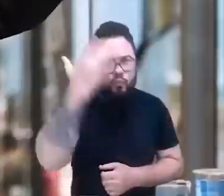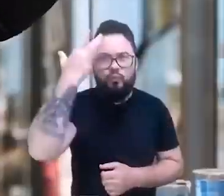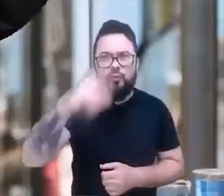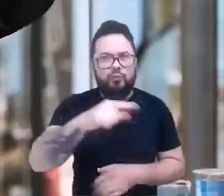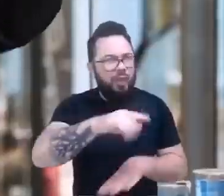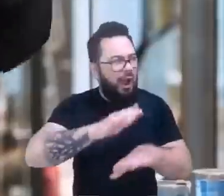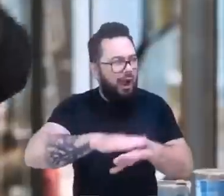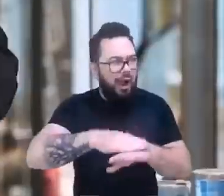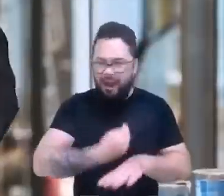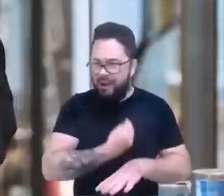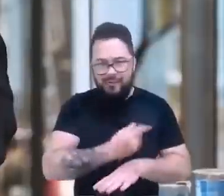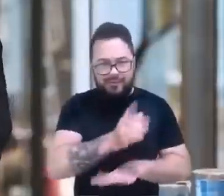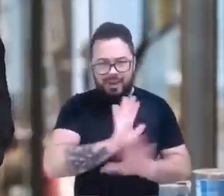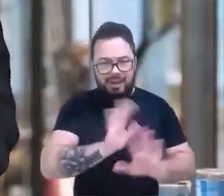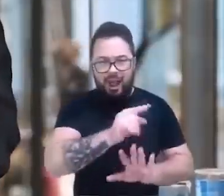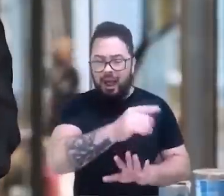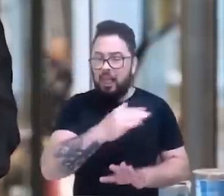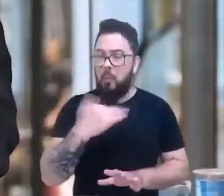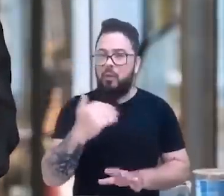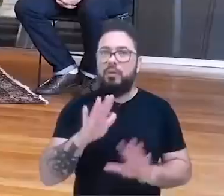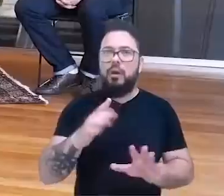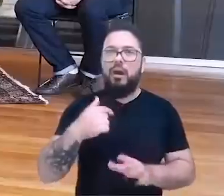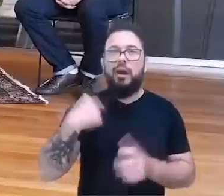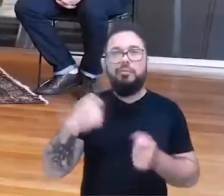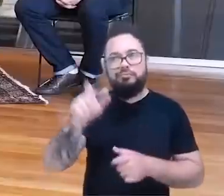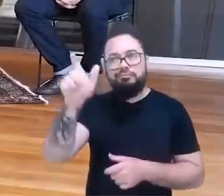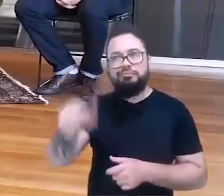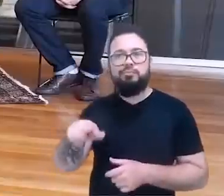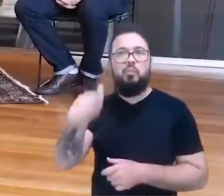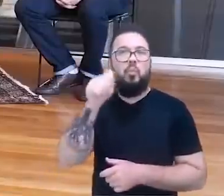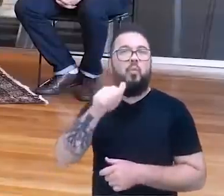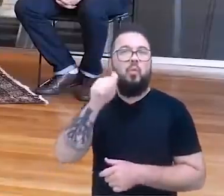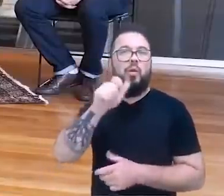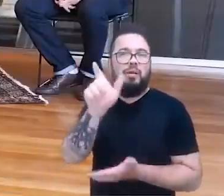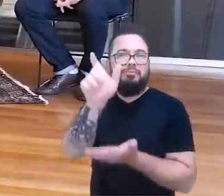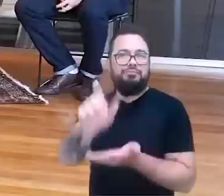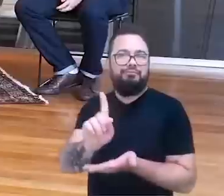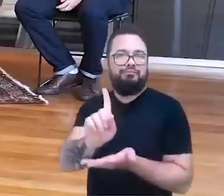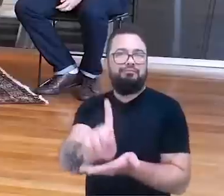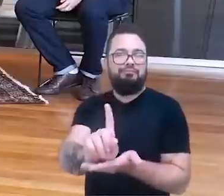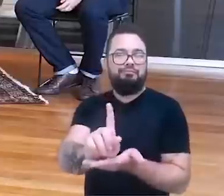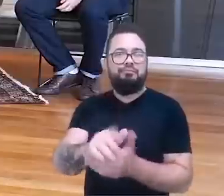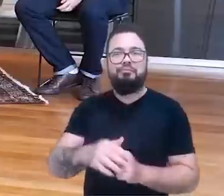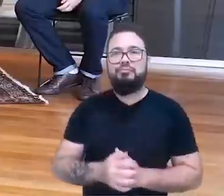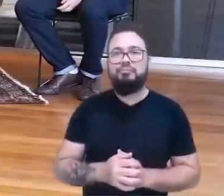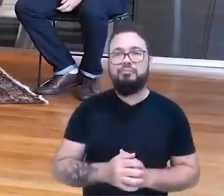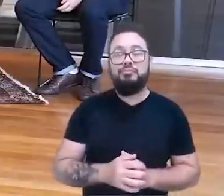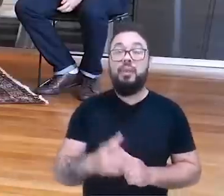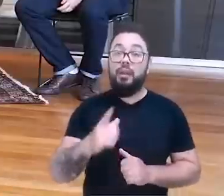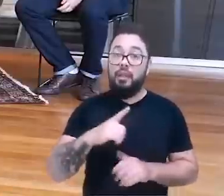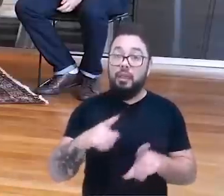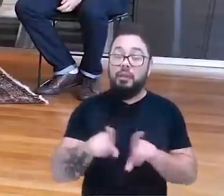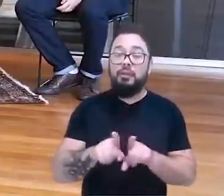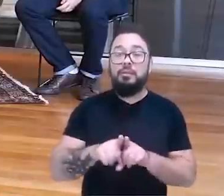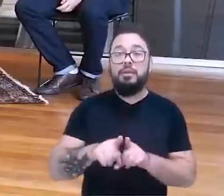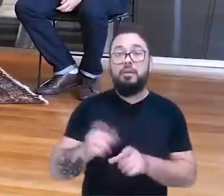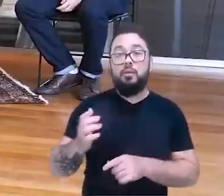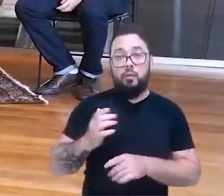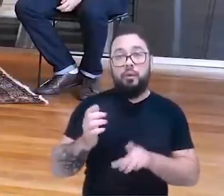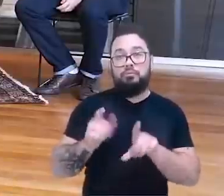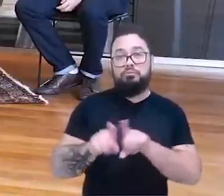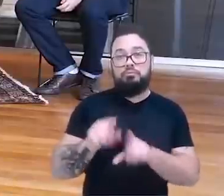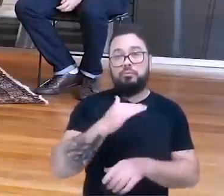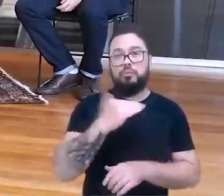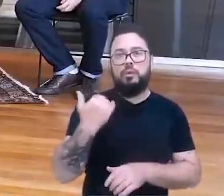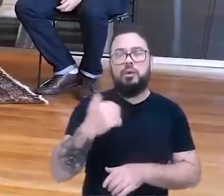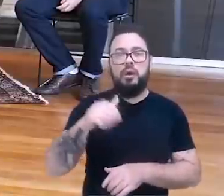sabe o que ele tá vivo ele tá amor eu tenho que por essa mulher esse daí eu tenho uma e músicos também morre que é